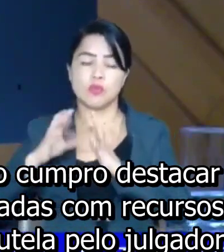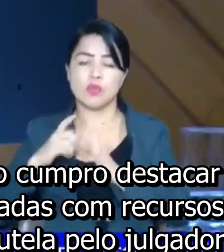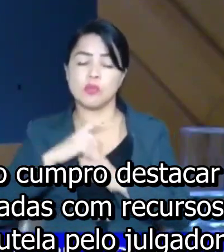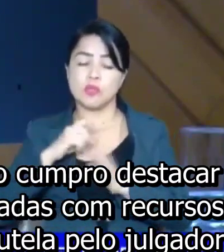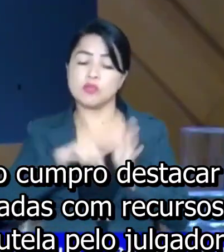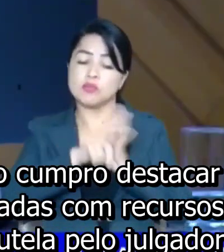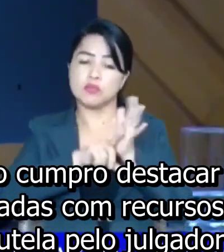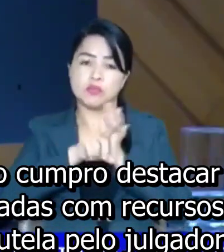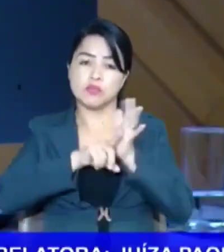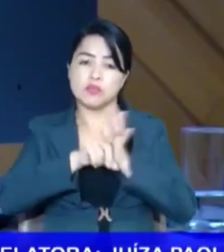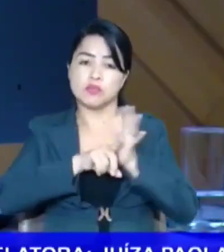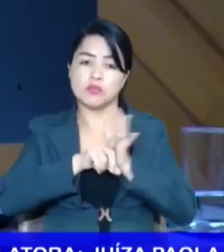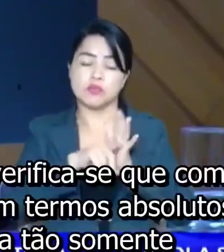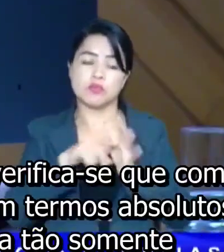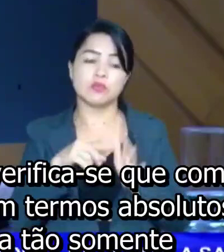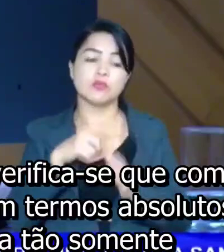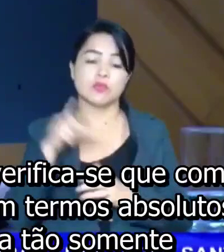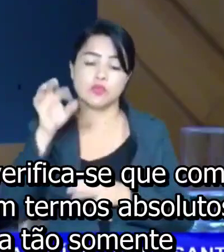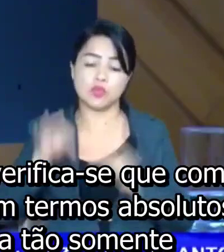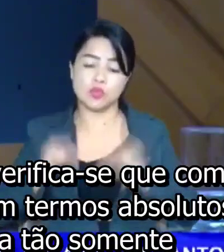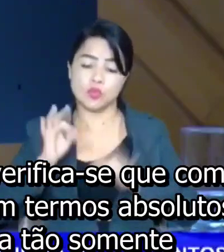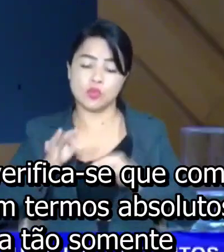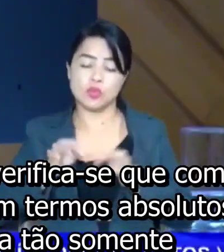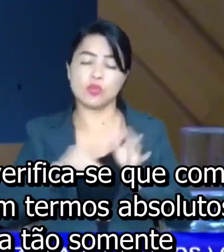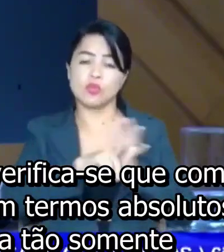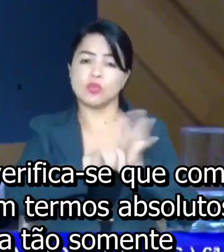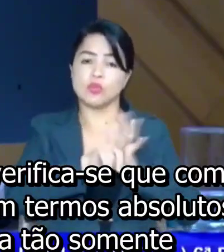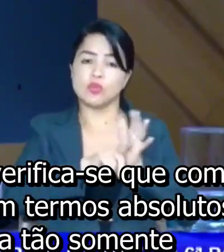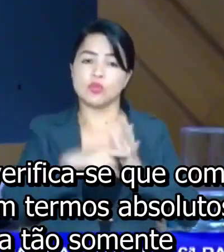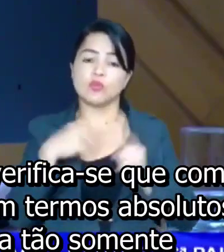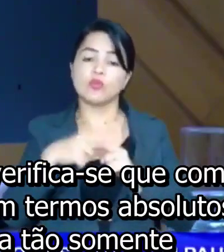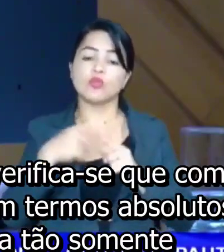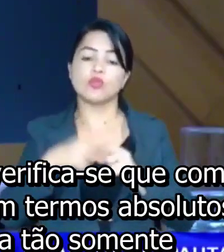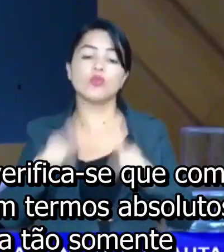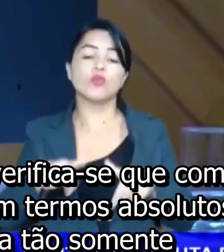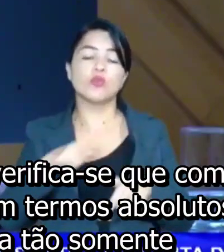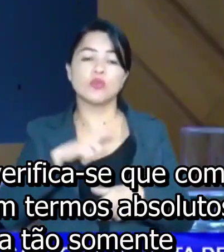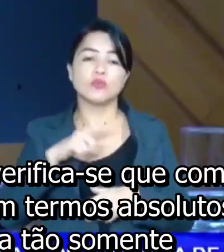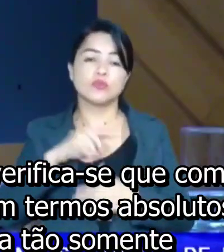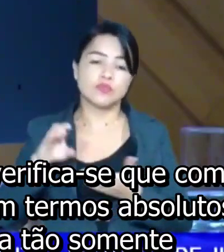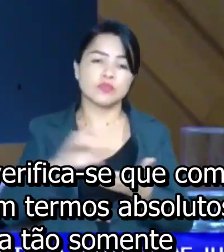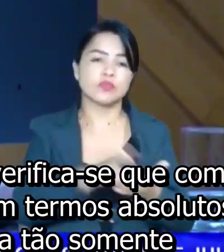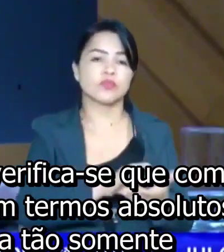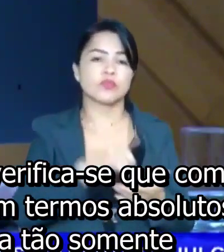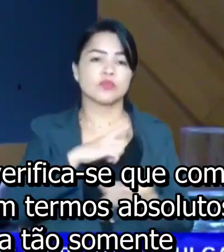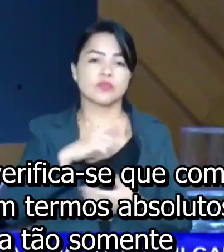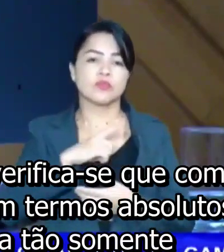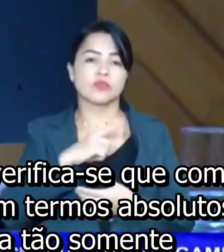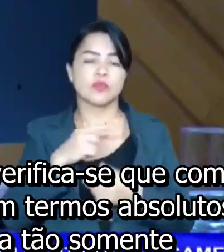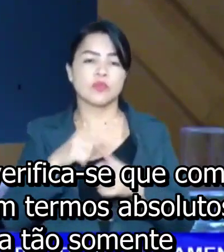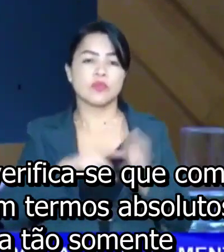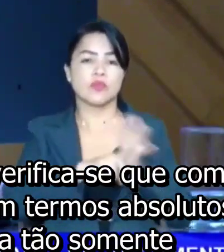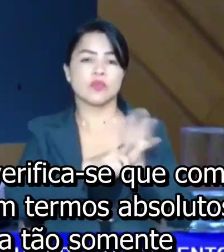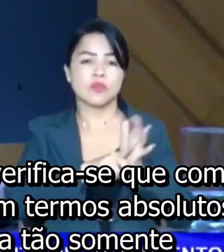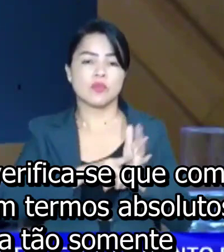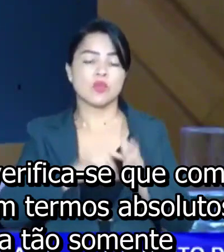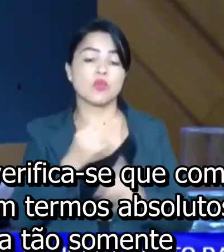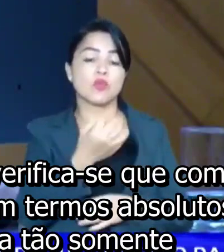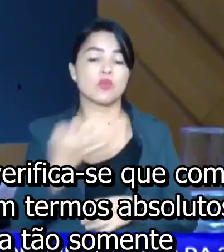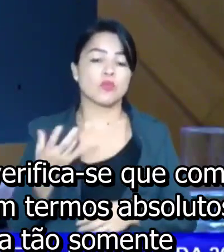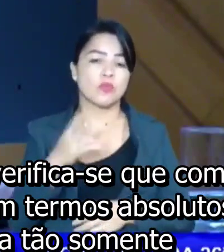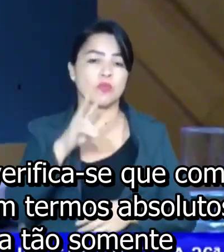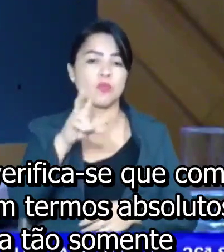com cautela pelo julgador, em razão da origem pública das verbas. Todavia, na espécie, verifica-se que, conquanto o valor